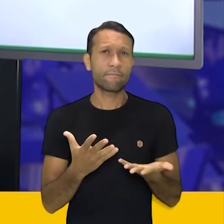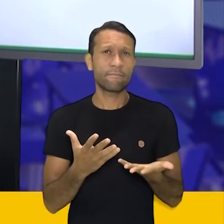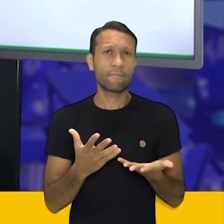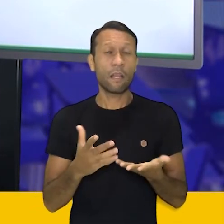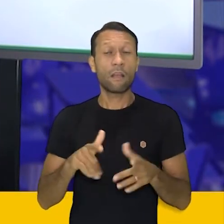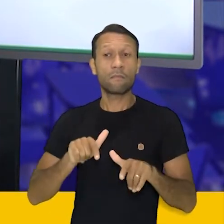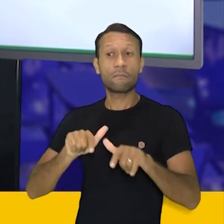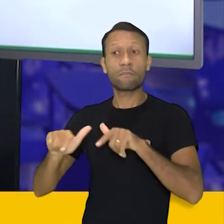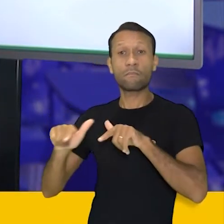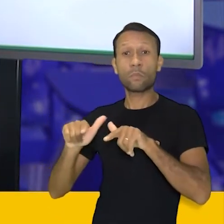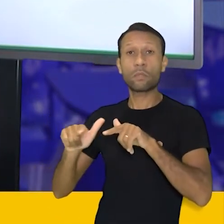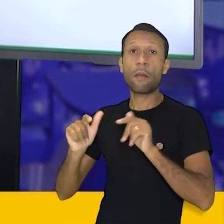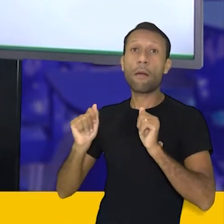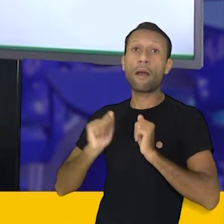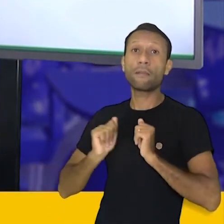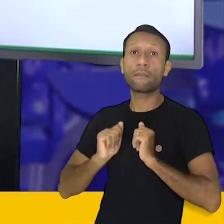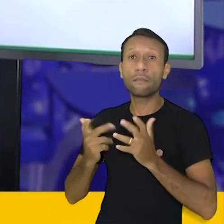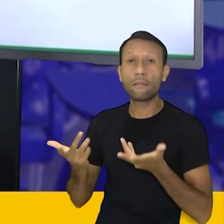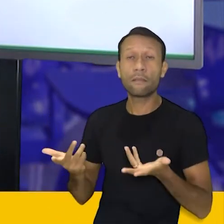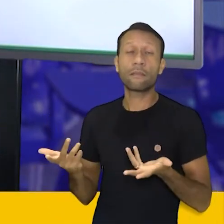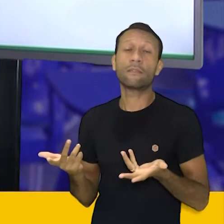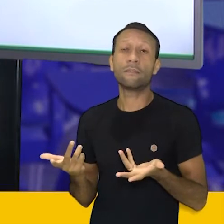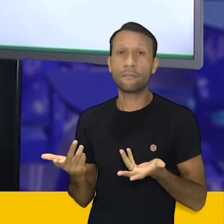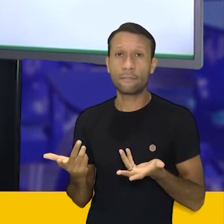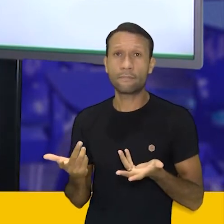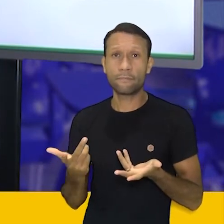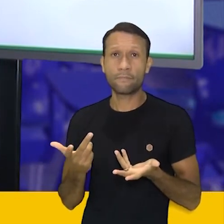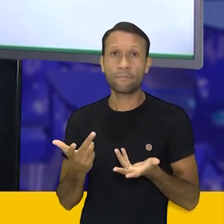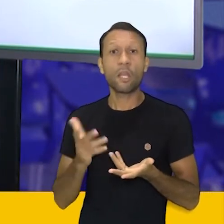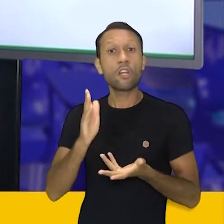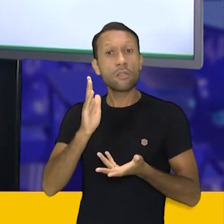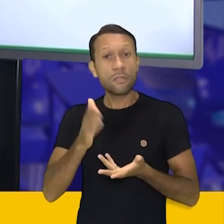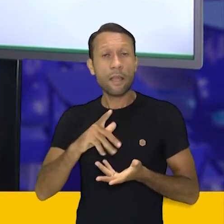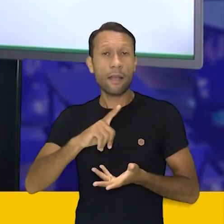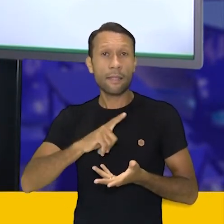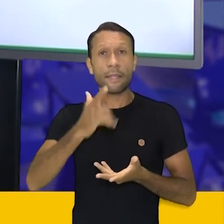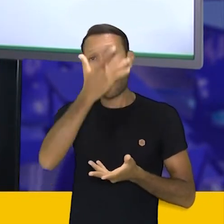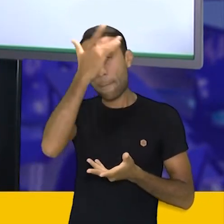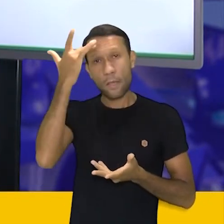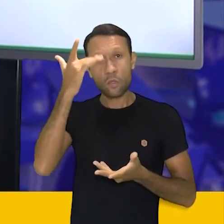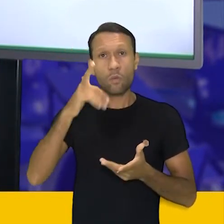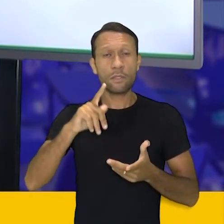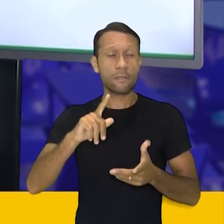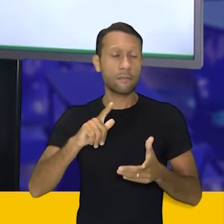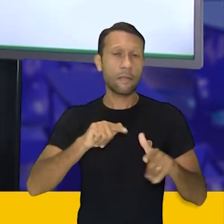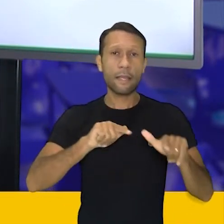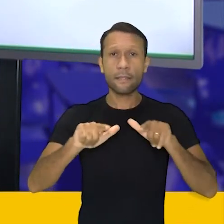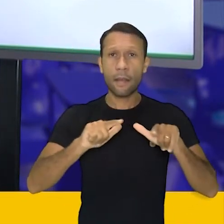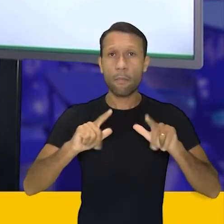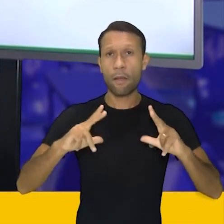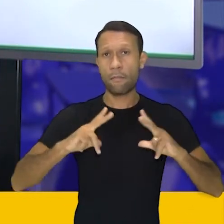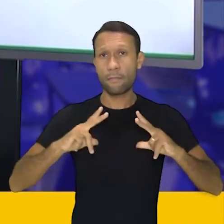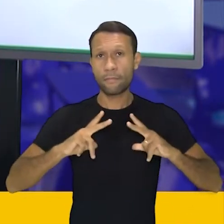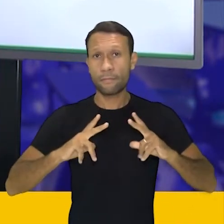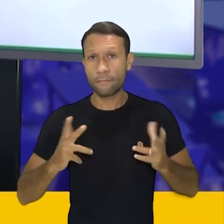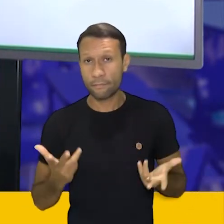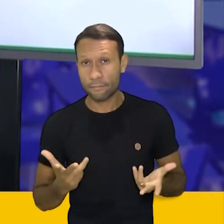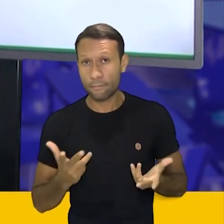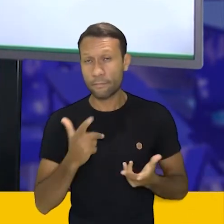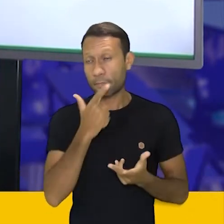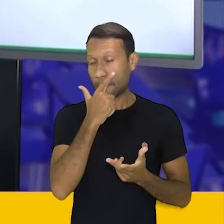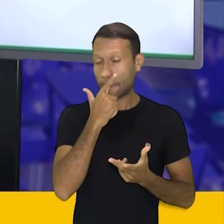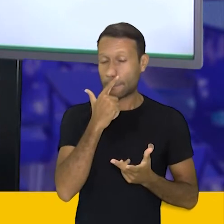Trabalho formal e informal, que já discutimos isso no mundo na disciplina das eletivas. Quantos são